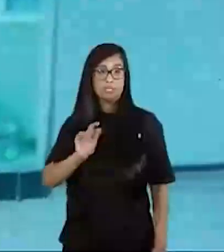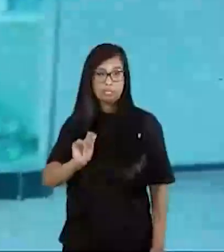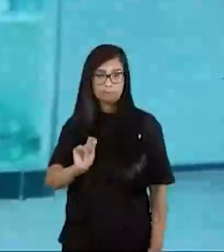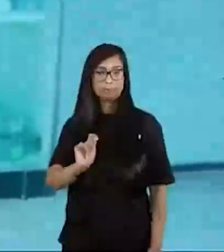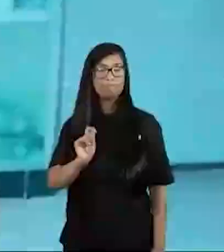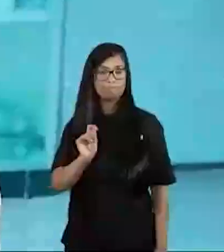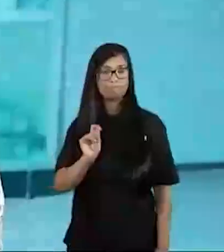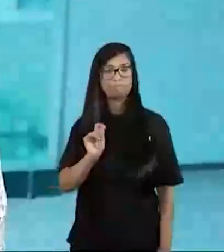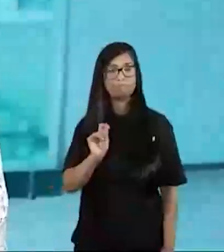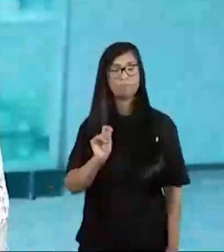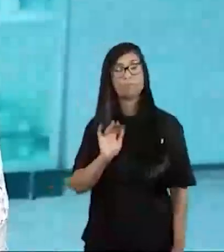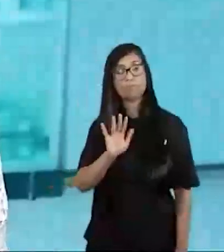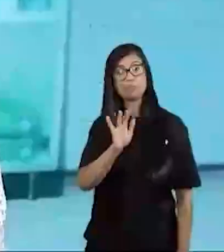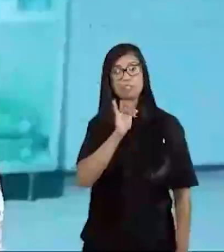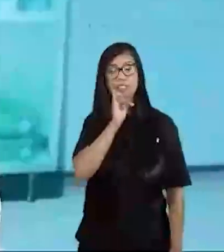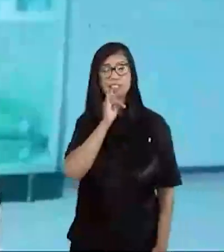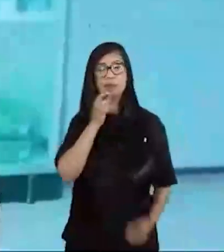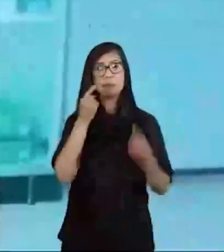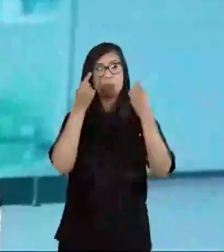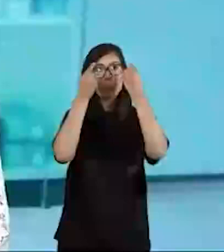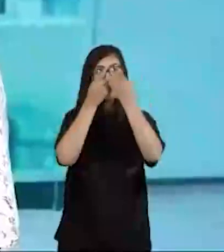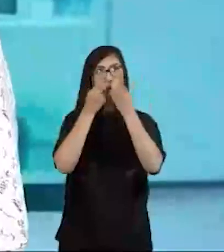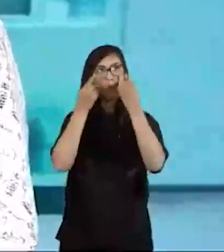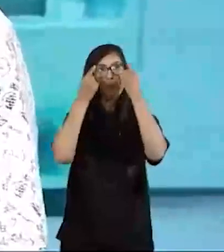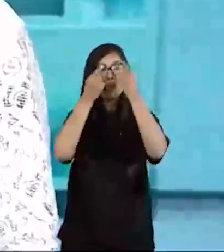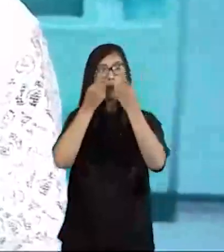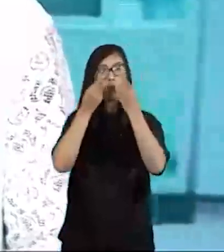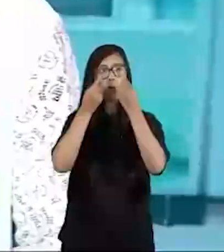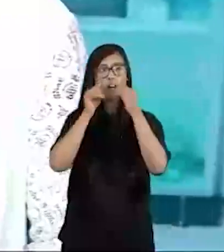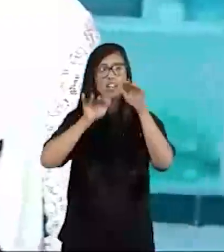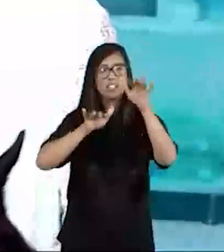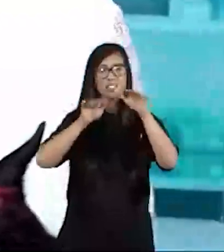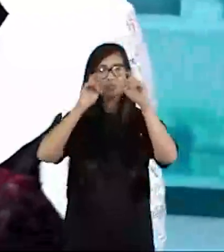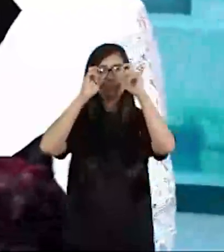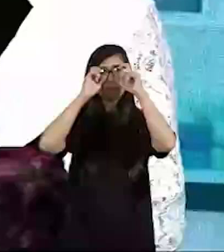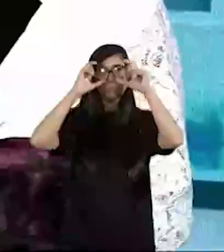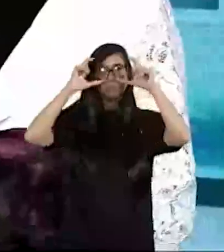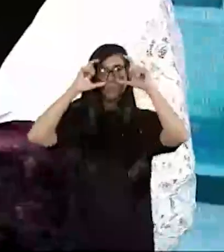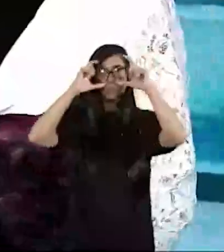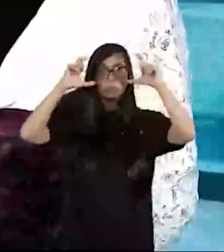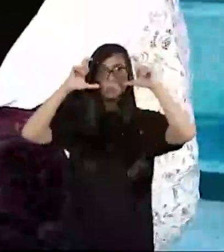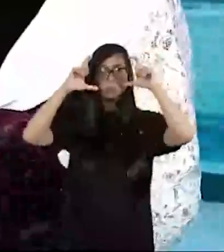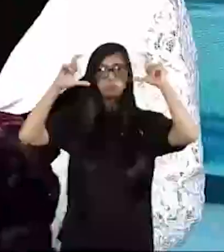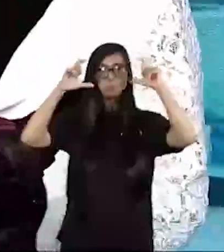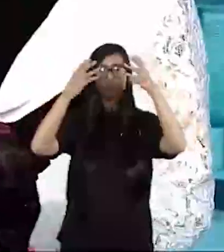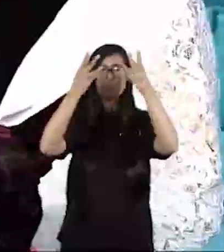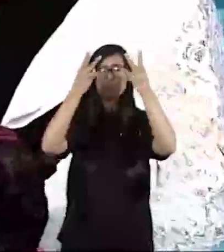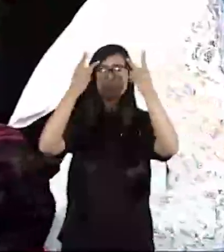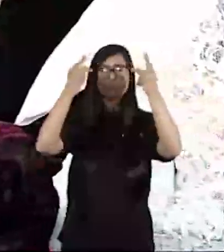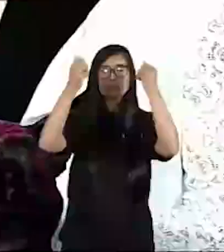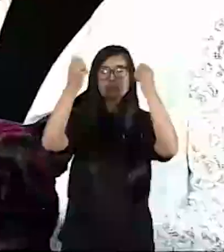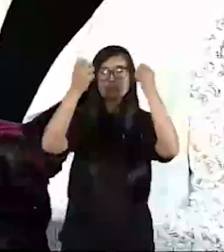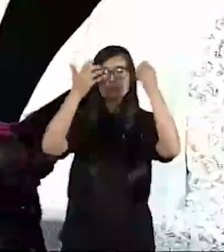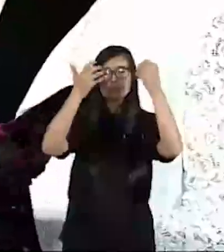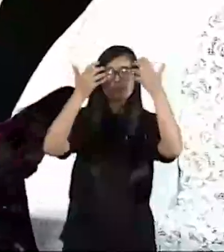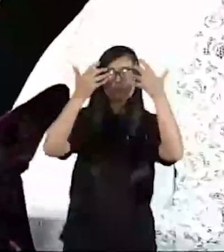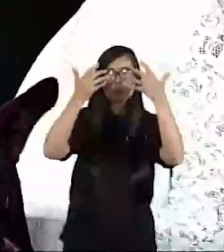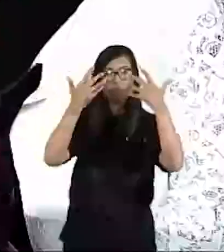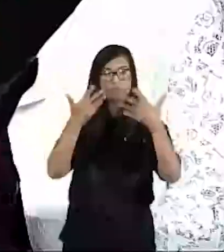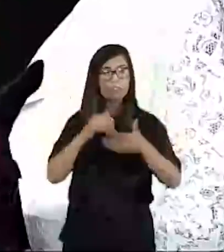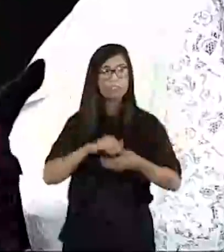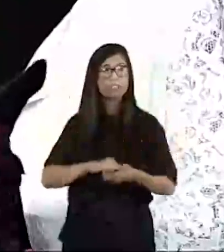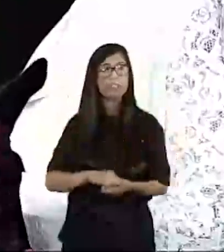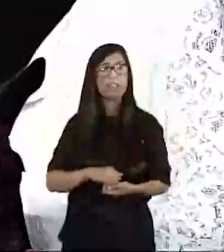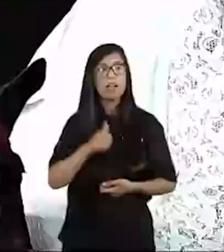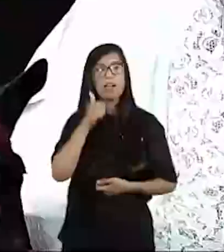têm o globo ocular um pouco mais exposto a algumas raças. E no caso especificamente da Pipa, ela tem uma dobra